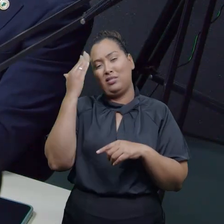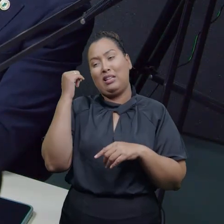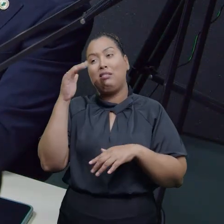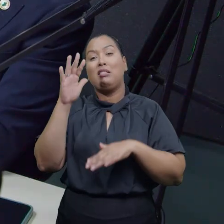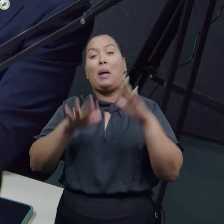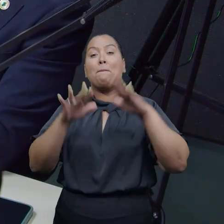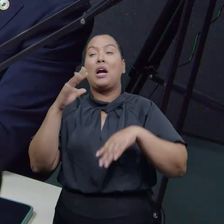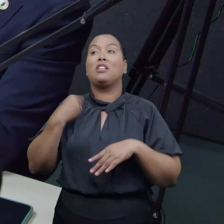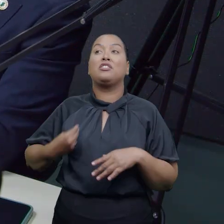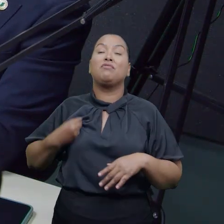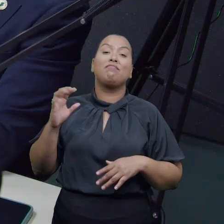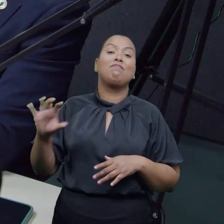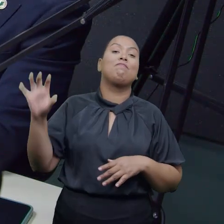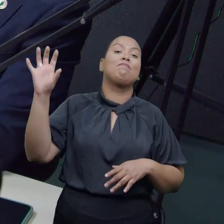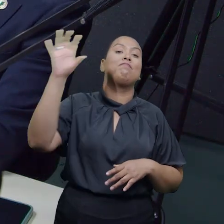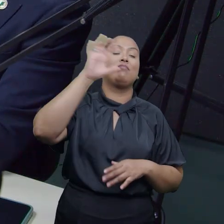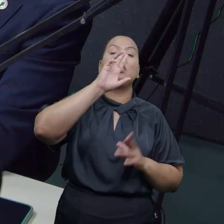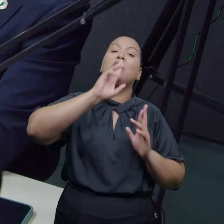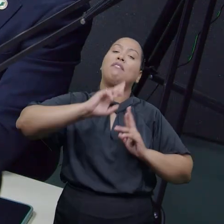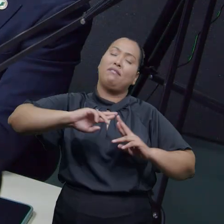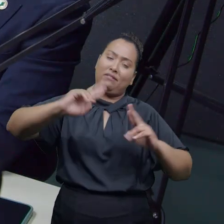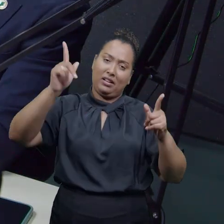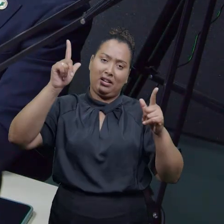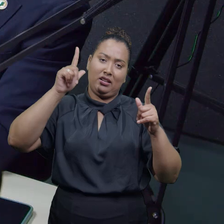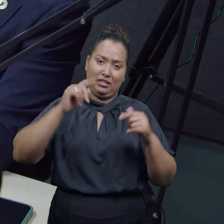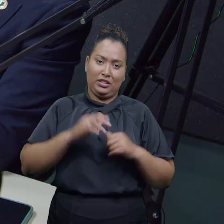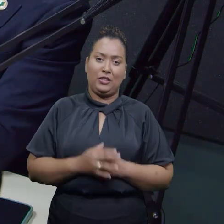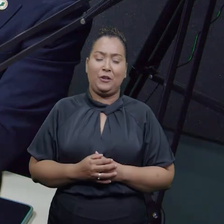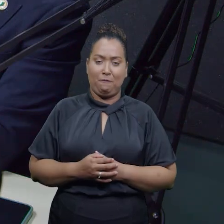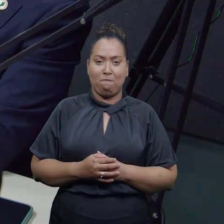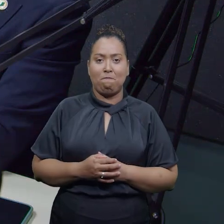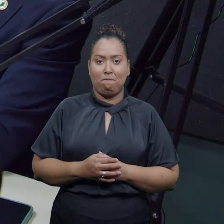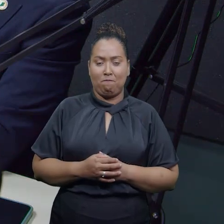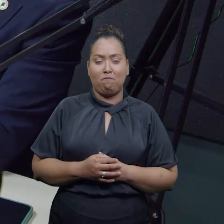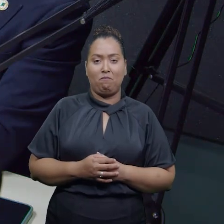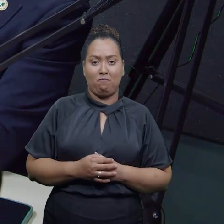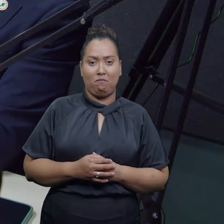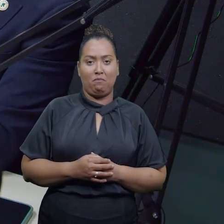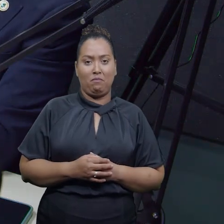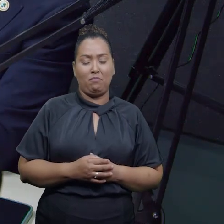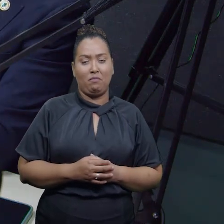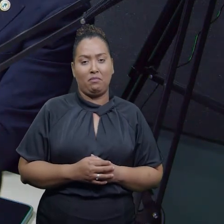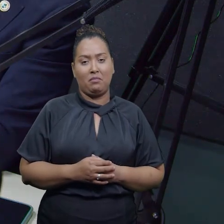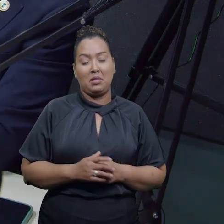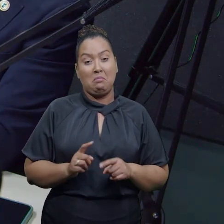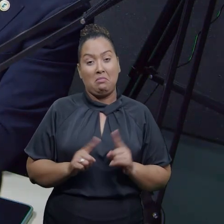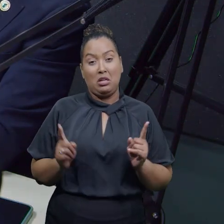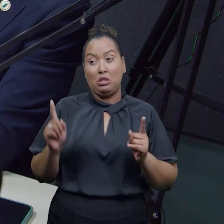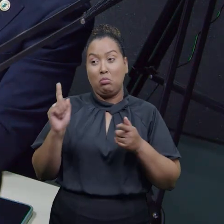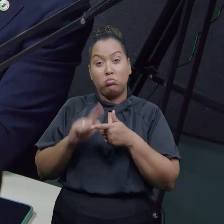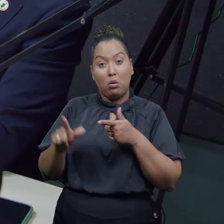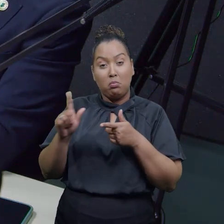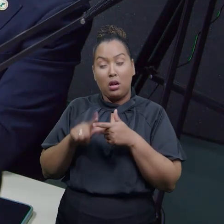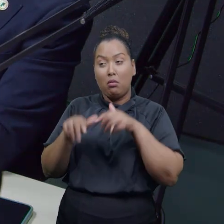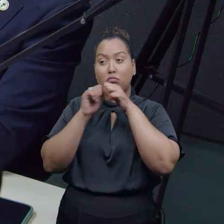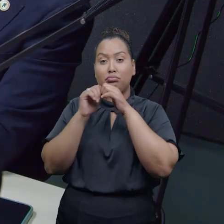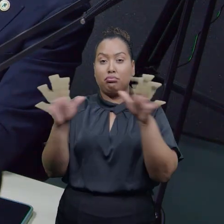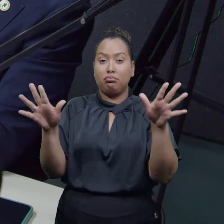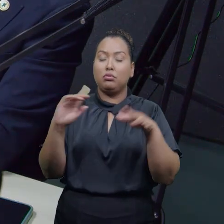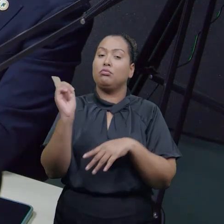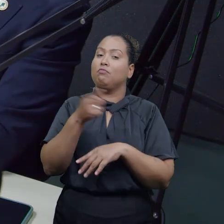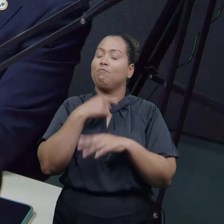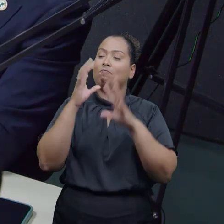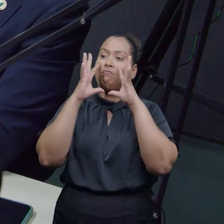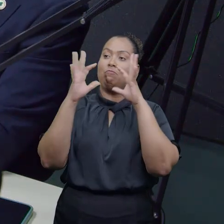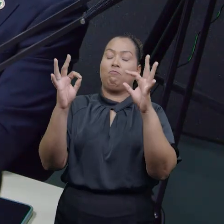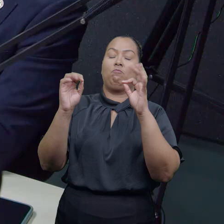com a realidade de cada local. E essa difusão desse problema chama